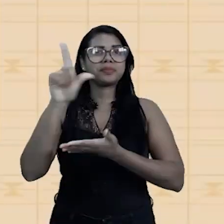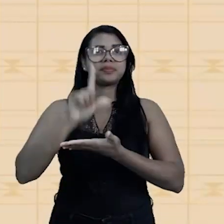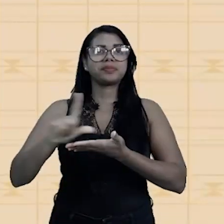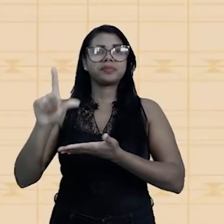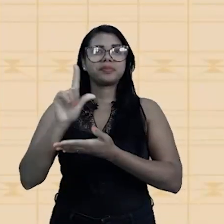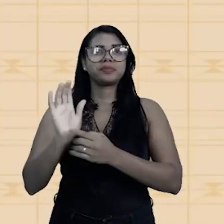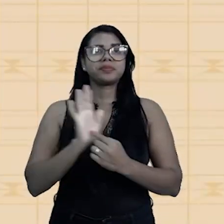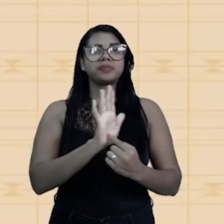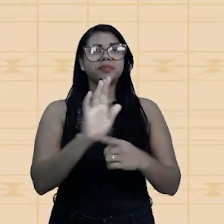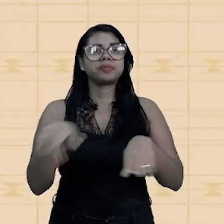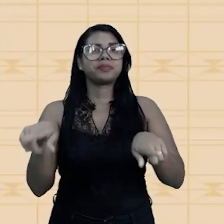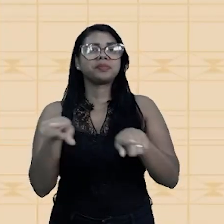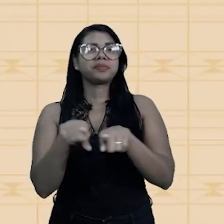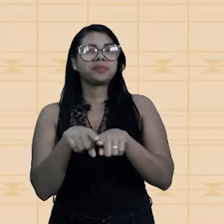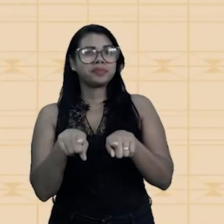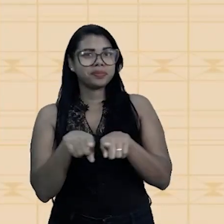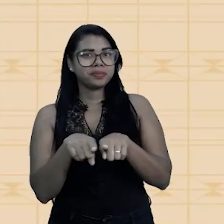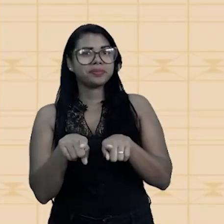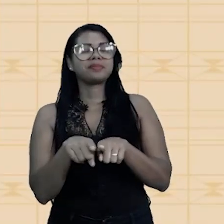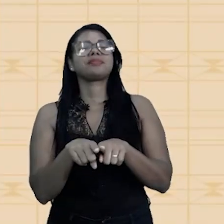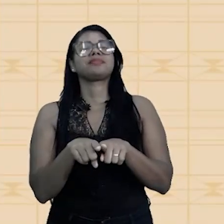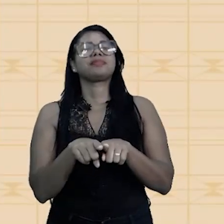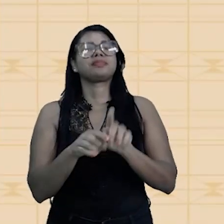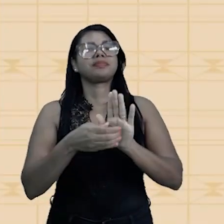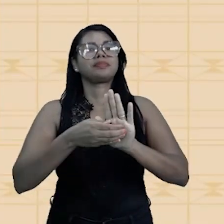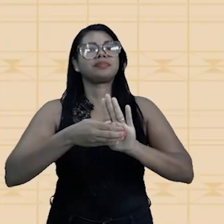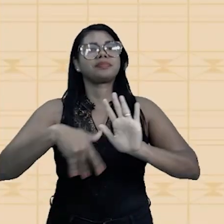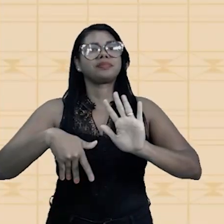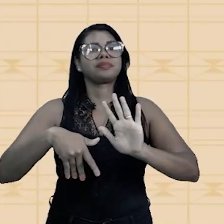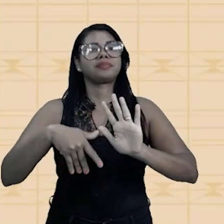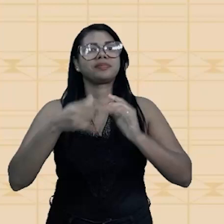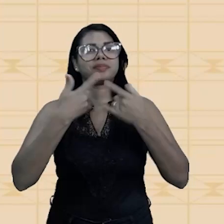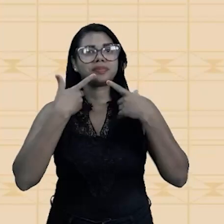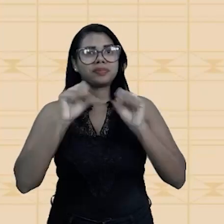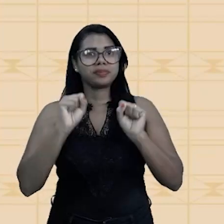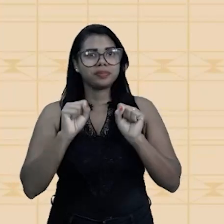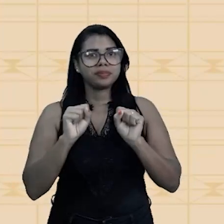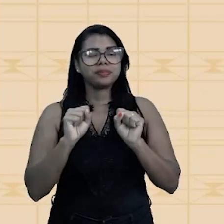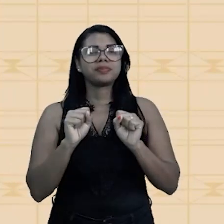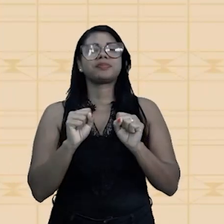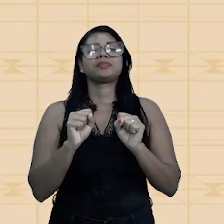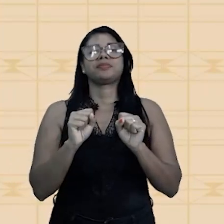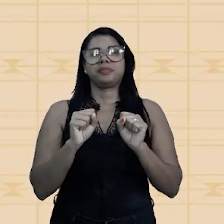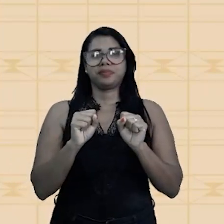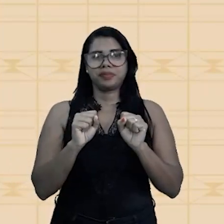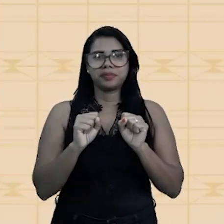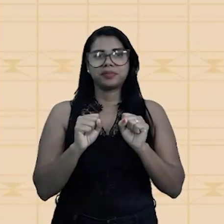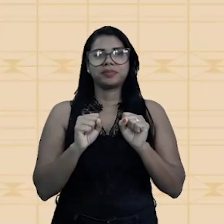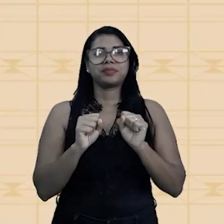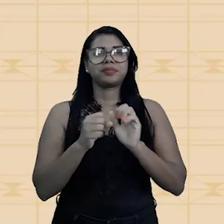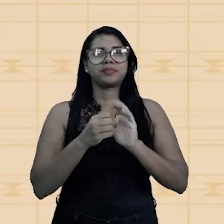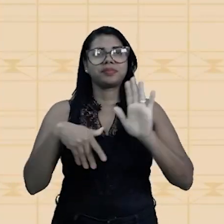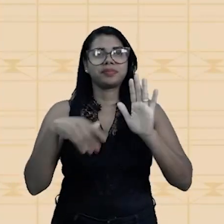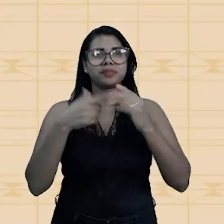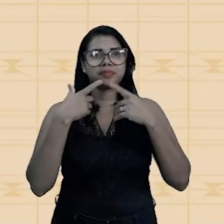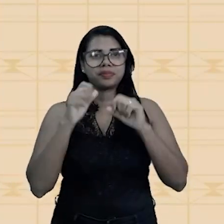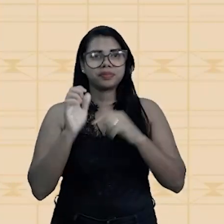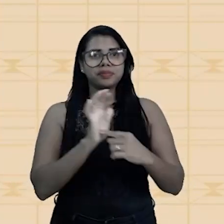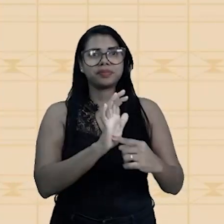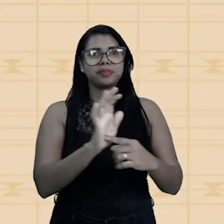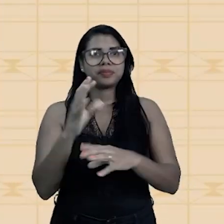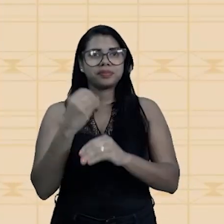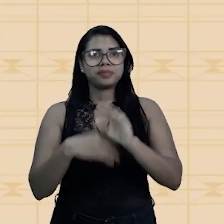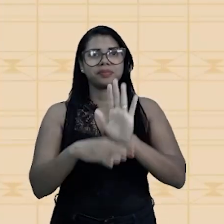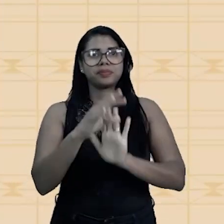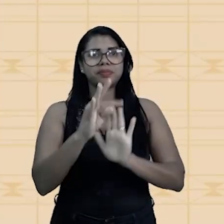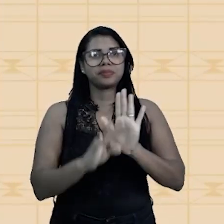aparecer figuras de linguagens, tá? Agora, há um predomínio, certamente, nos